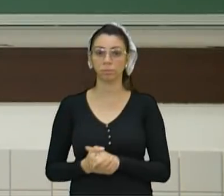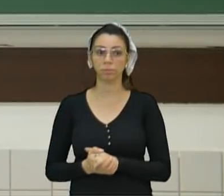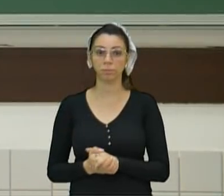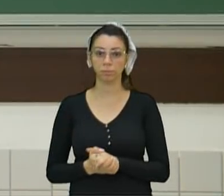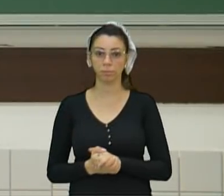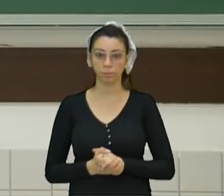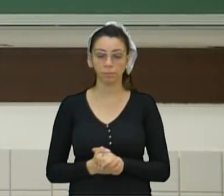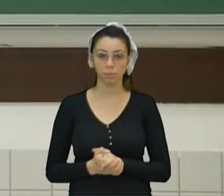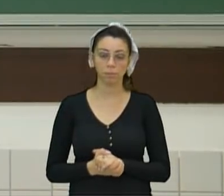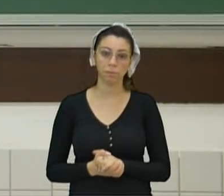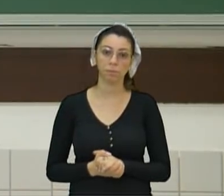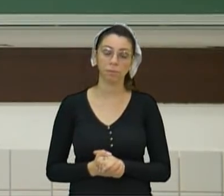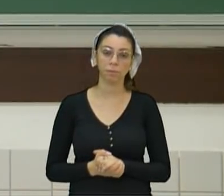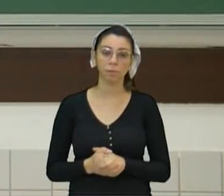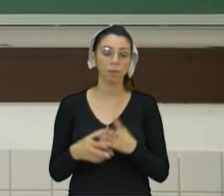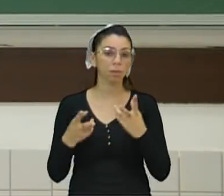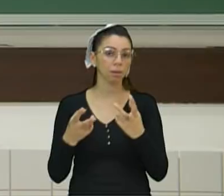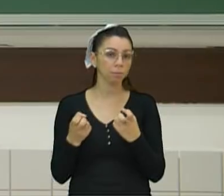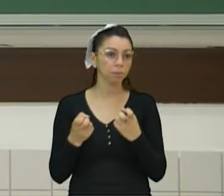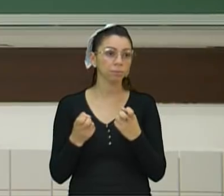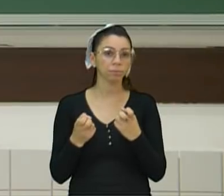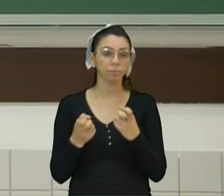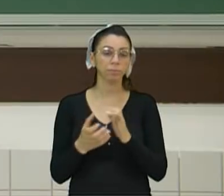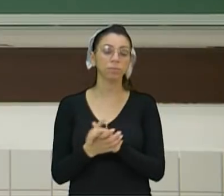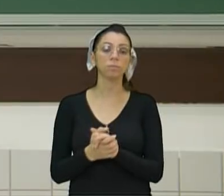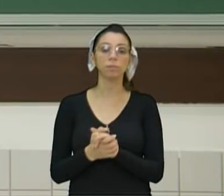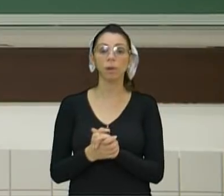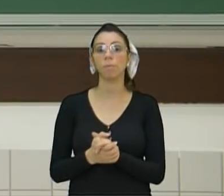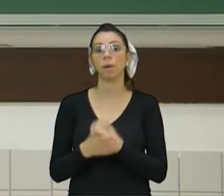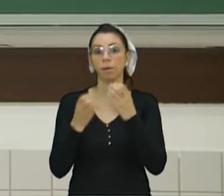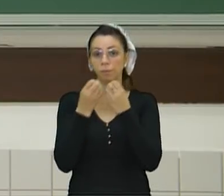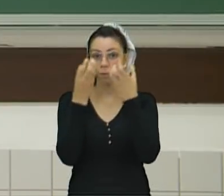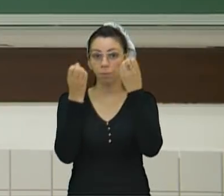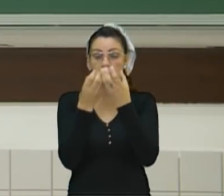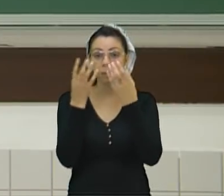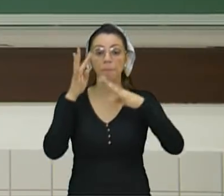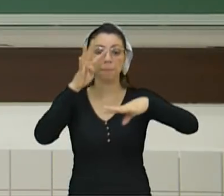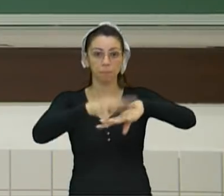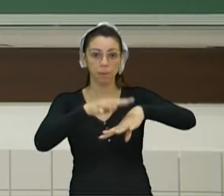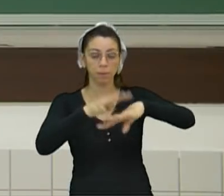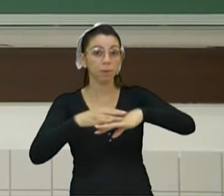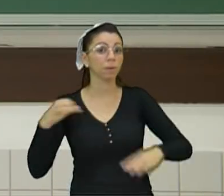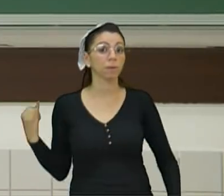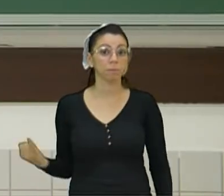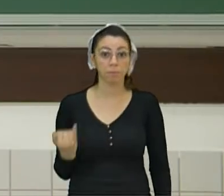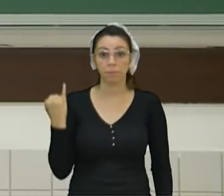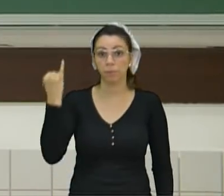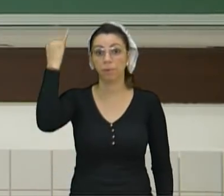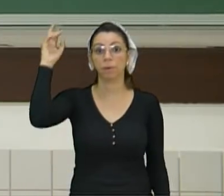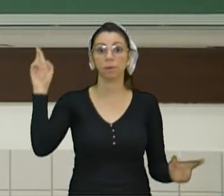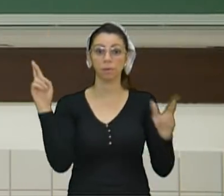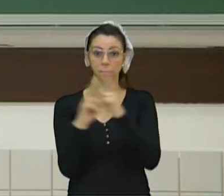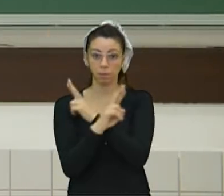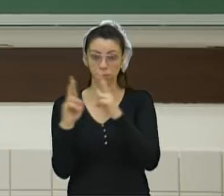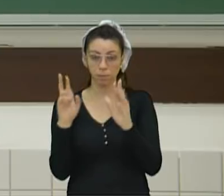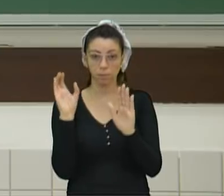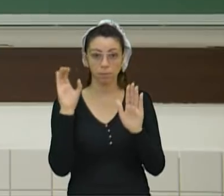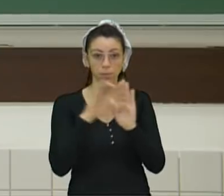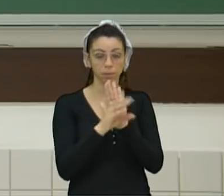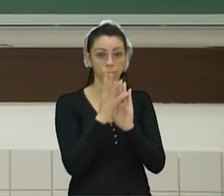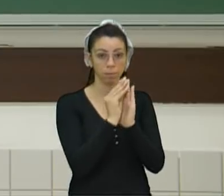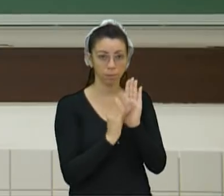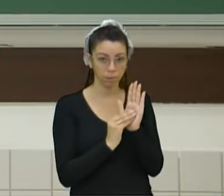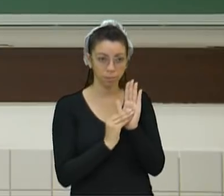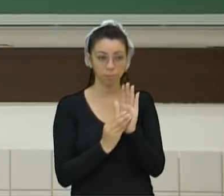ó, percebam. Isso é um dado matemático que é dado, é uma informação importante relacionada a esse conteúdo,